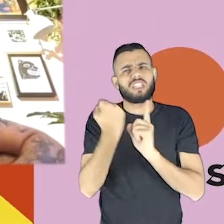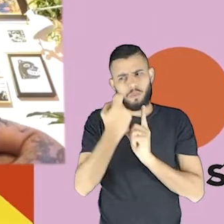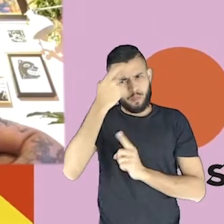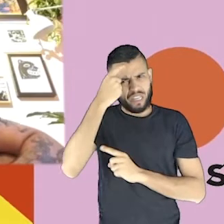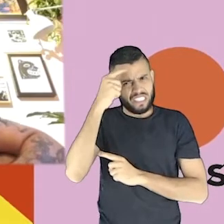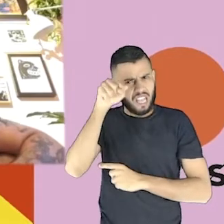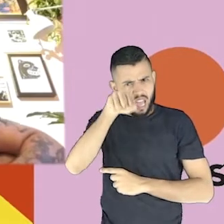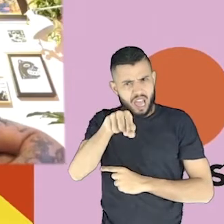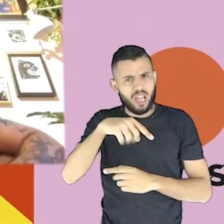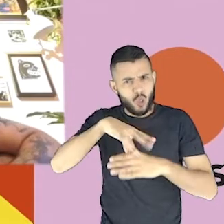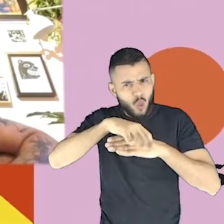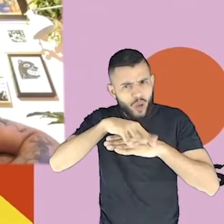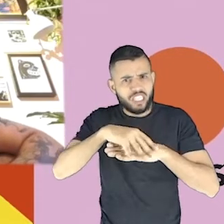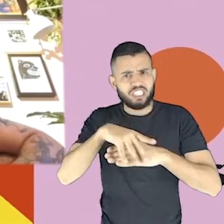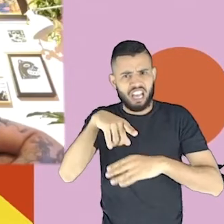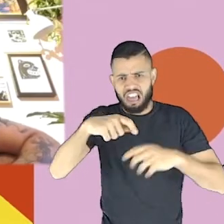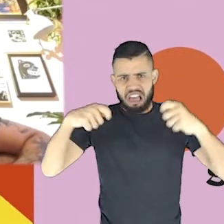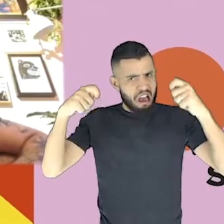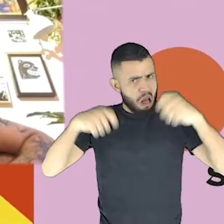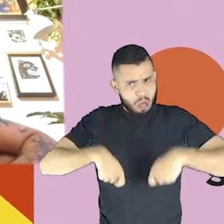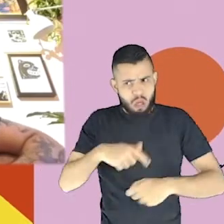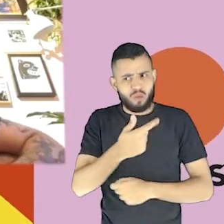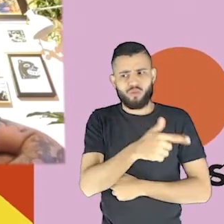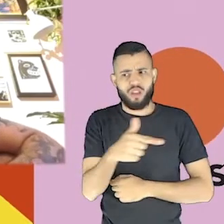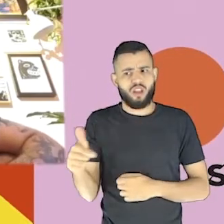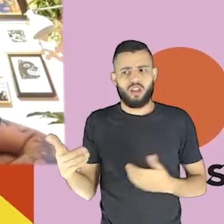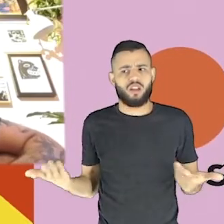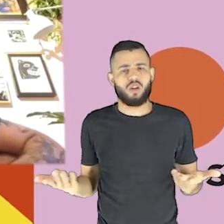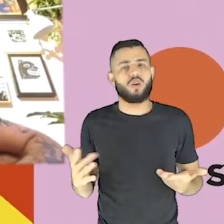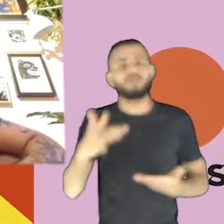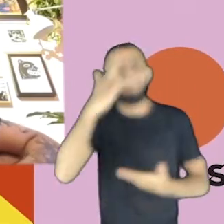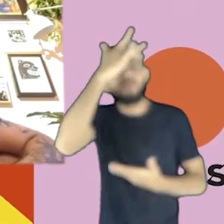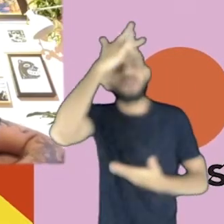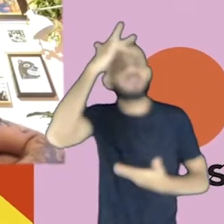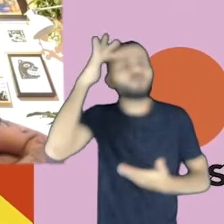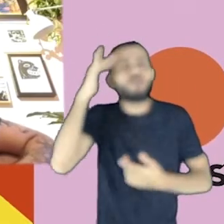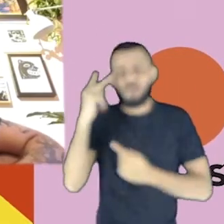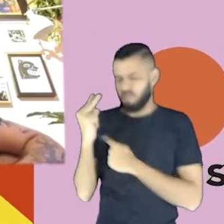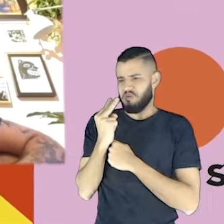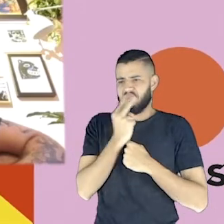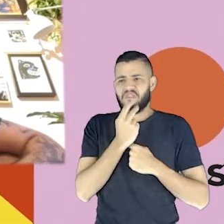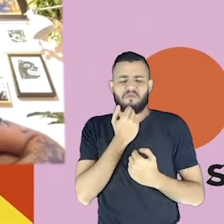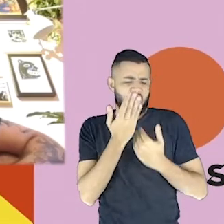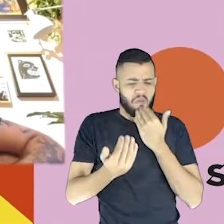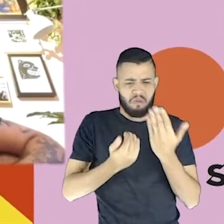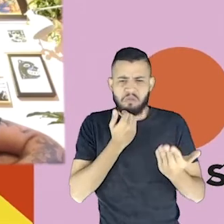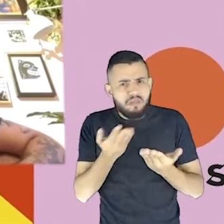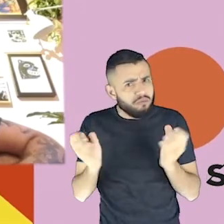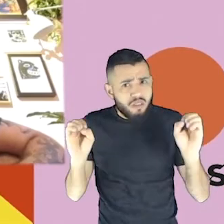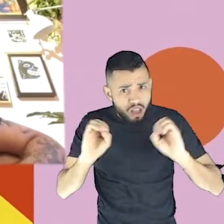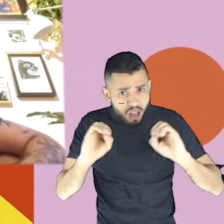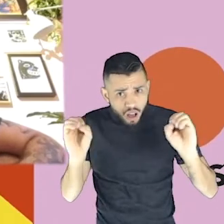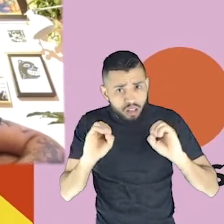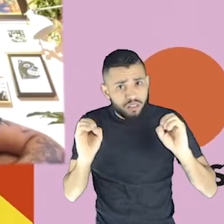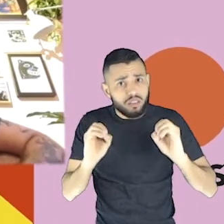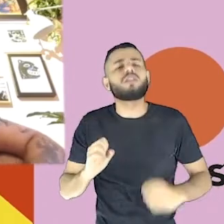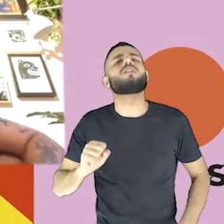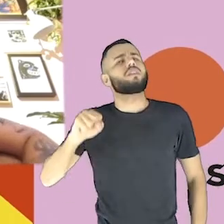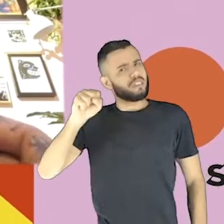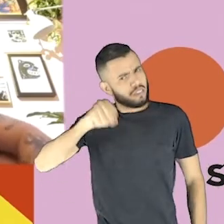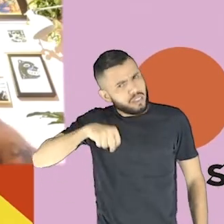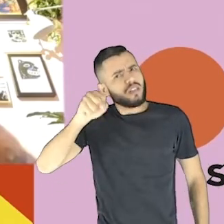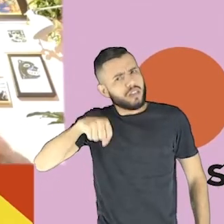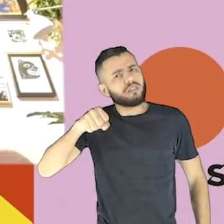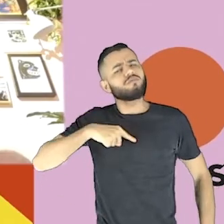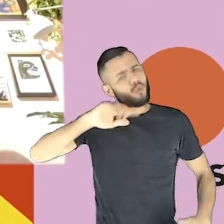fato, como uma pessoa doente, uma pessoa incapaz, ou até uma pessoa mal cuidada, desleixada?